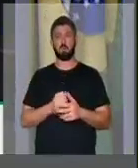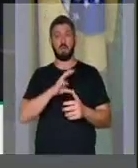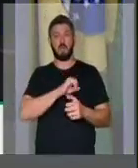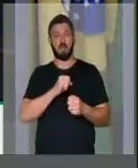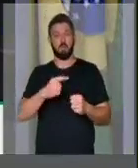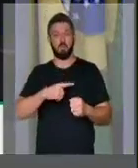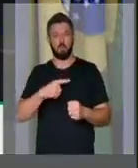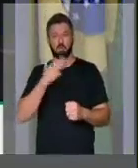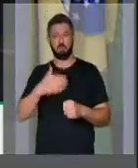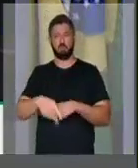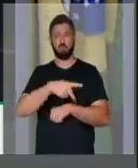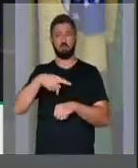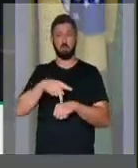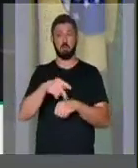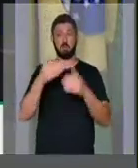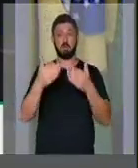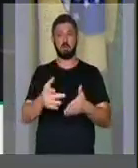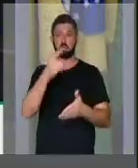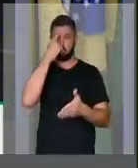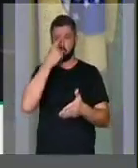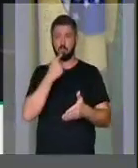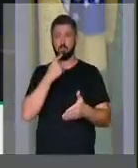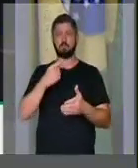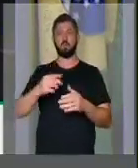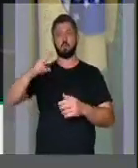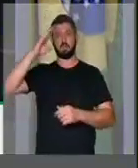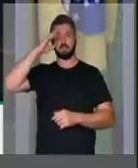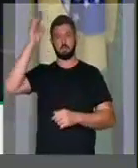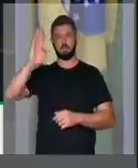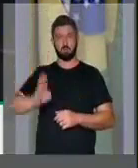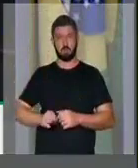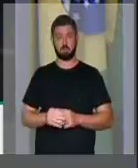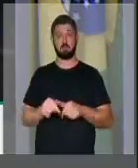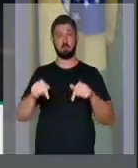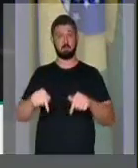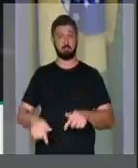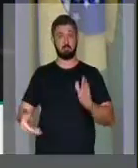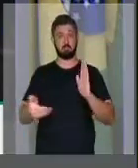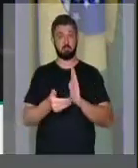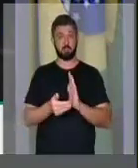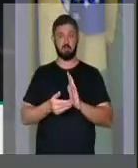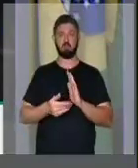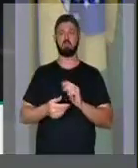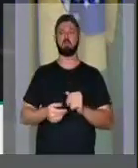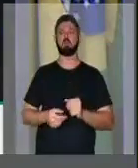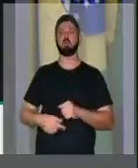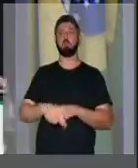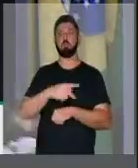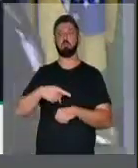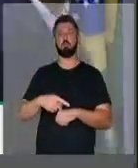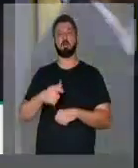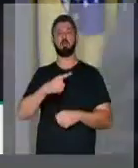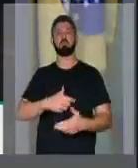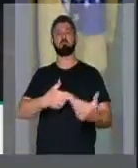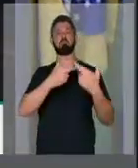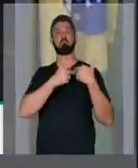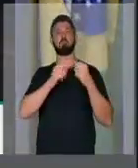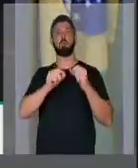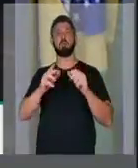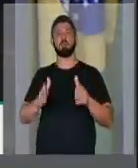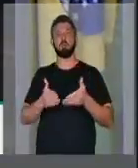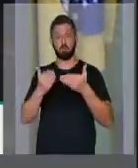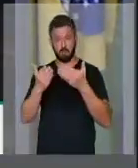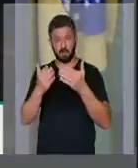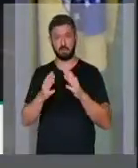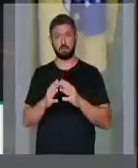amor ao país. Esse é o perfil das Forças Armadas brasileiras que esta casa, o país, a República, tem o dever de